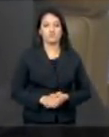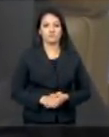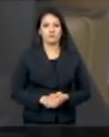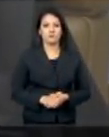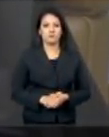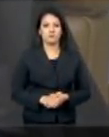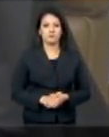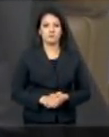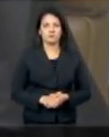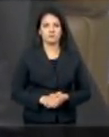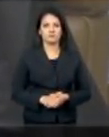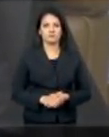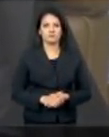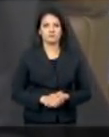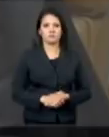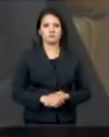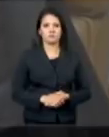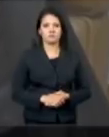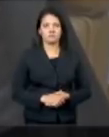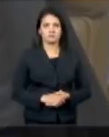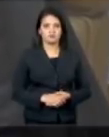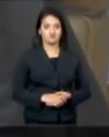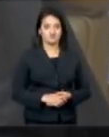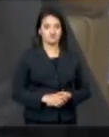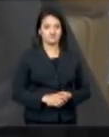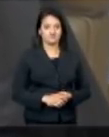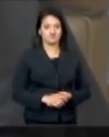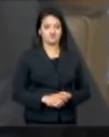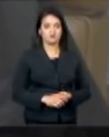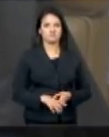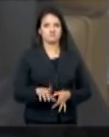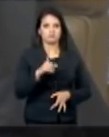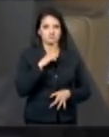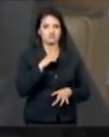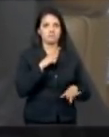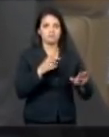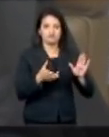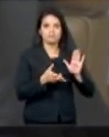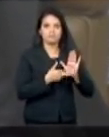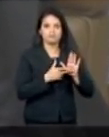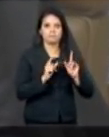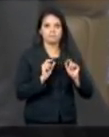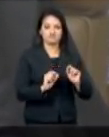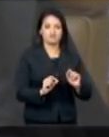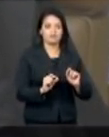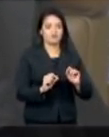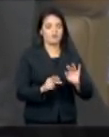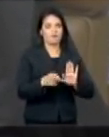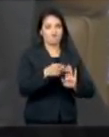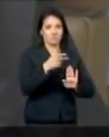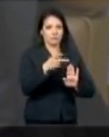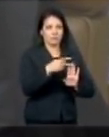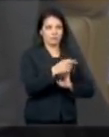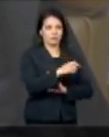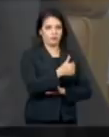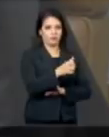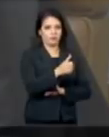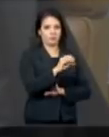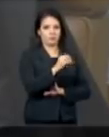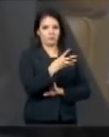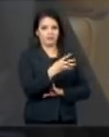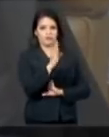culminou por reconhecer o caráter de cisão da portaria 1.104 dos 64